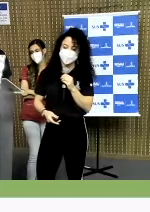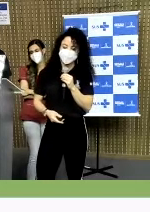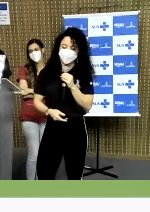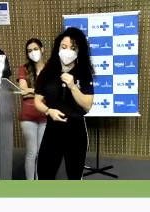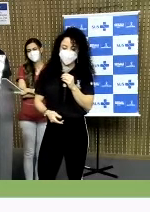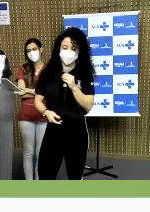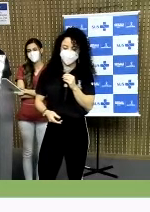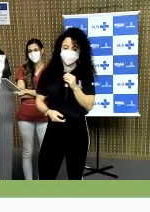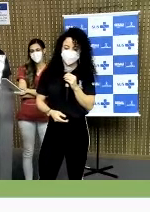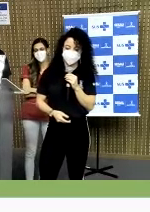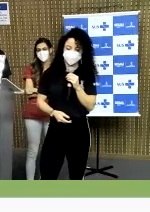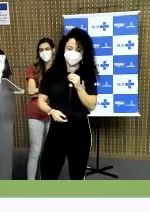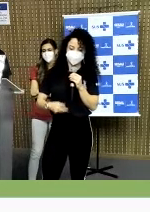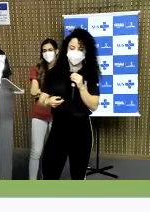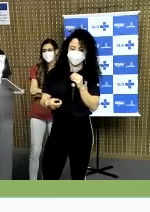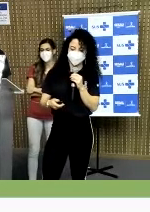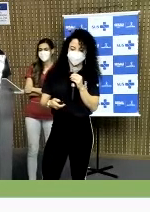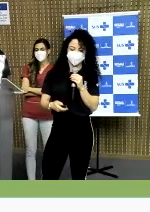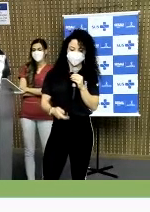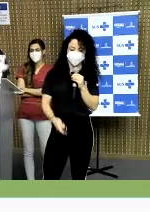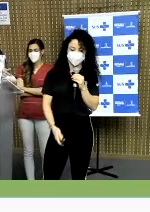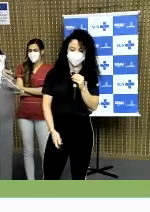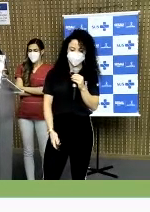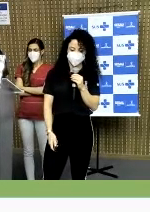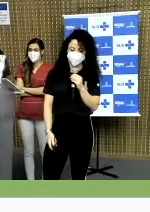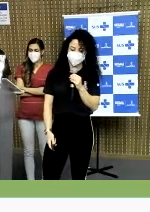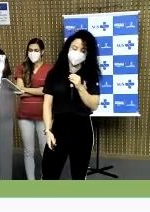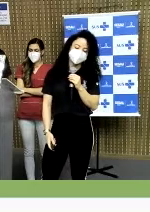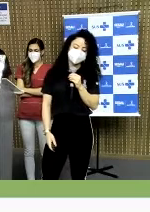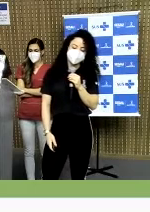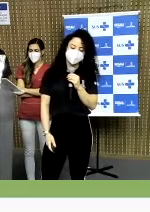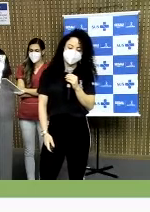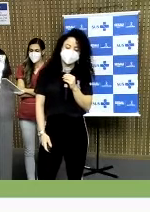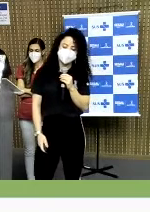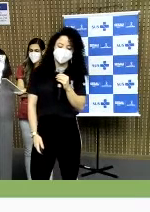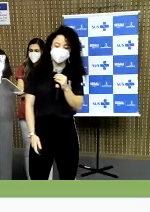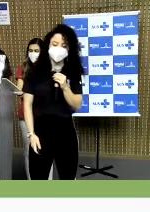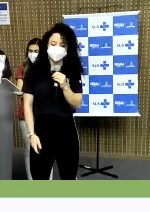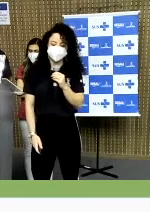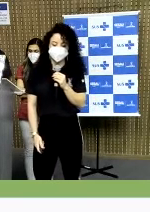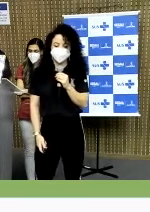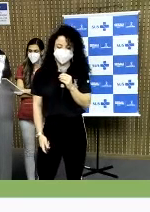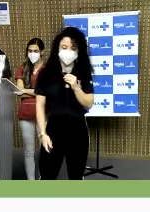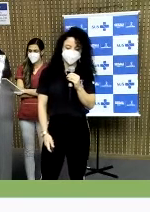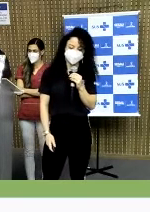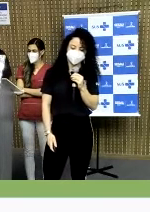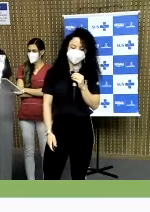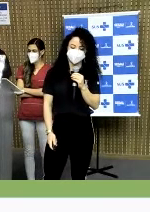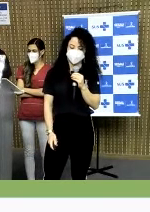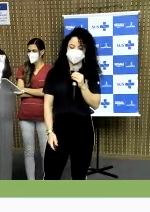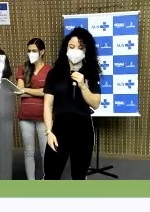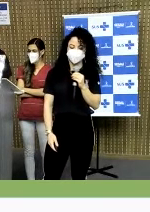consulta. Então, por isso que no primeiro semestre nós tivemos essa dificuldade. Em relação ao número de pessoas